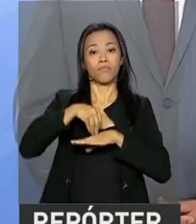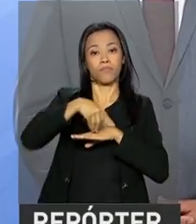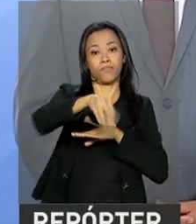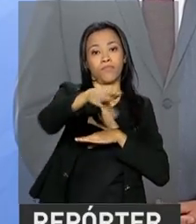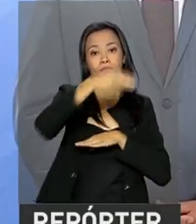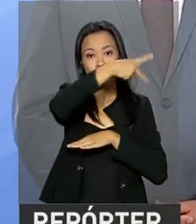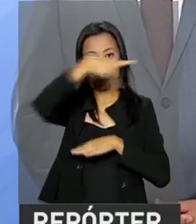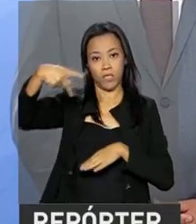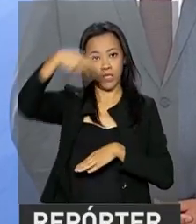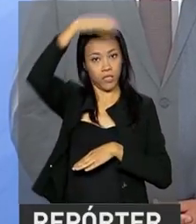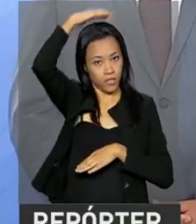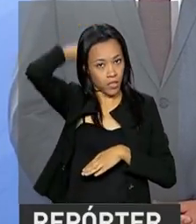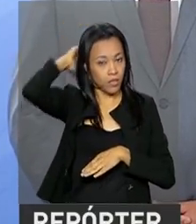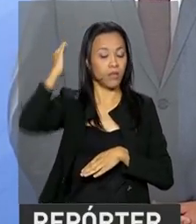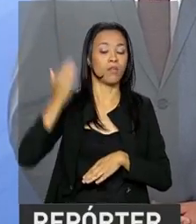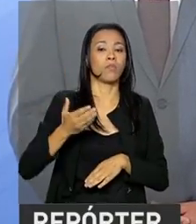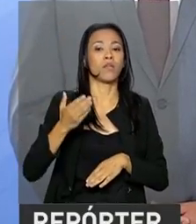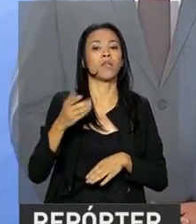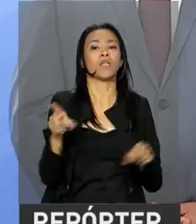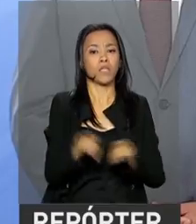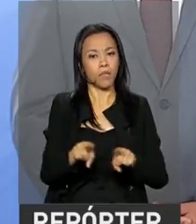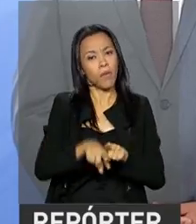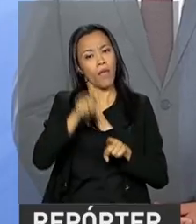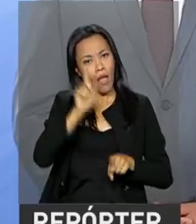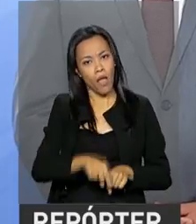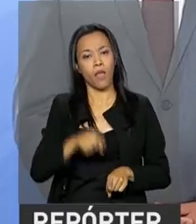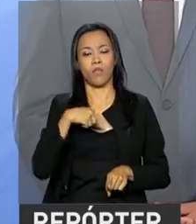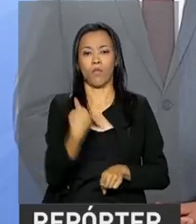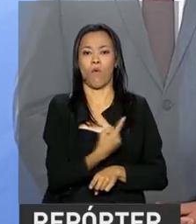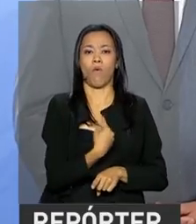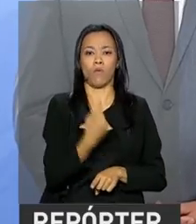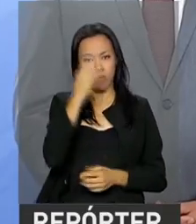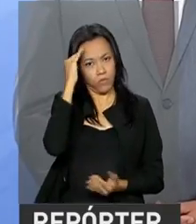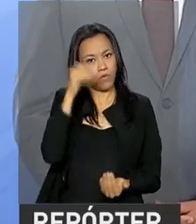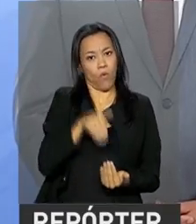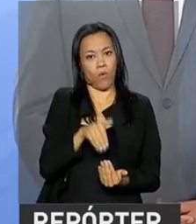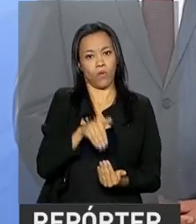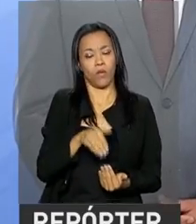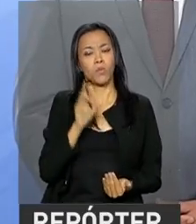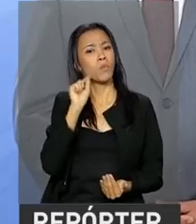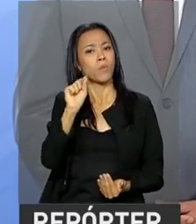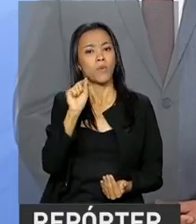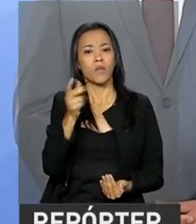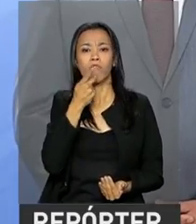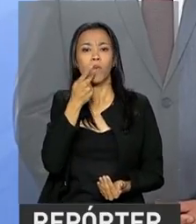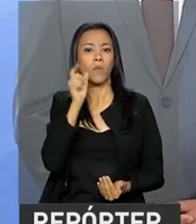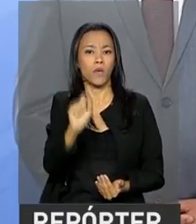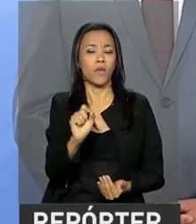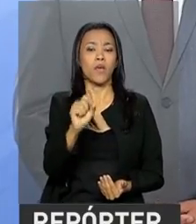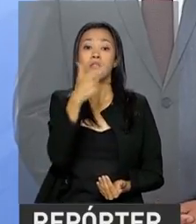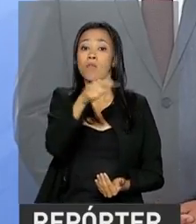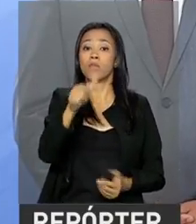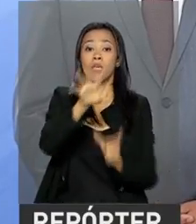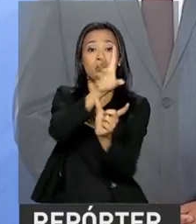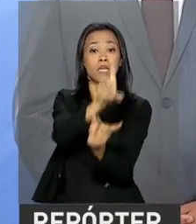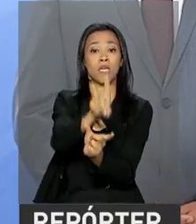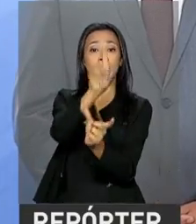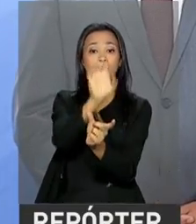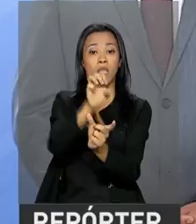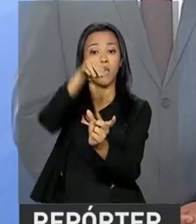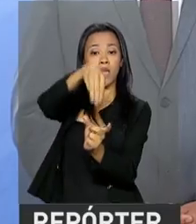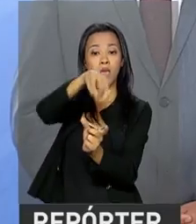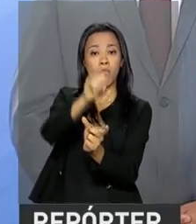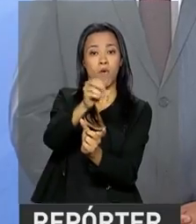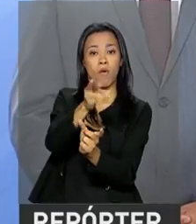presidente michel temer que também é nossa não há democracia sem ordem